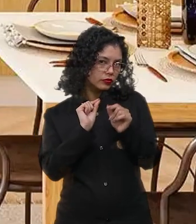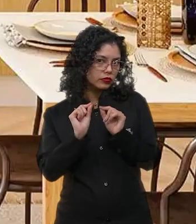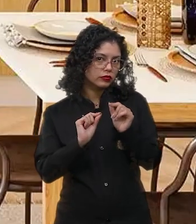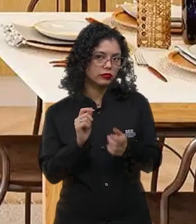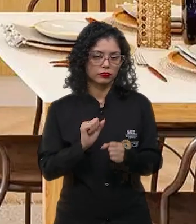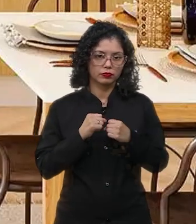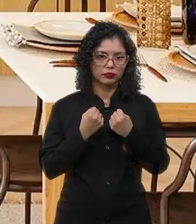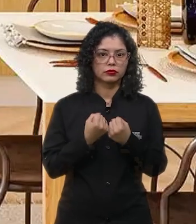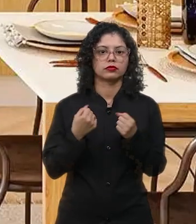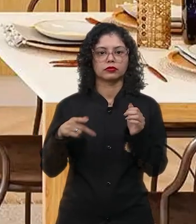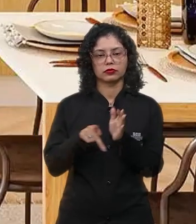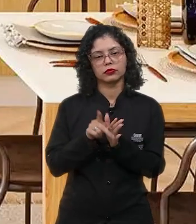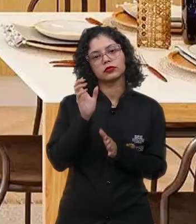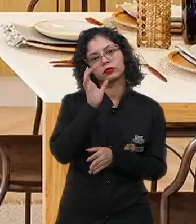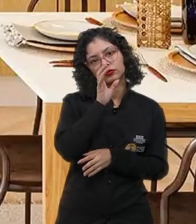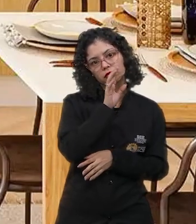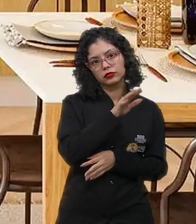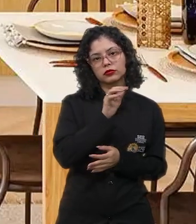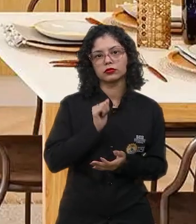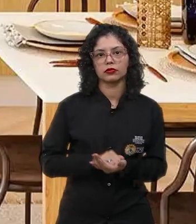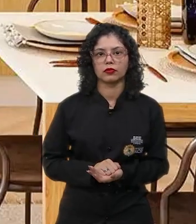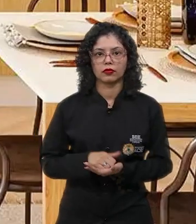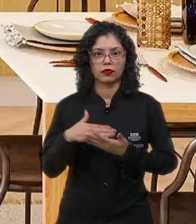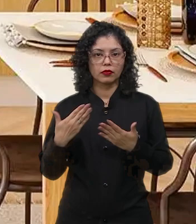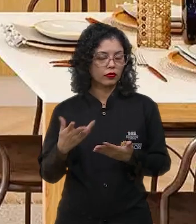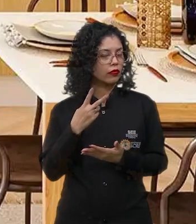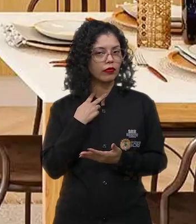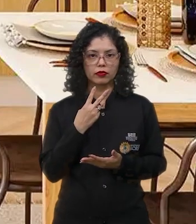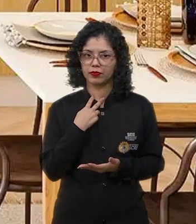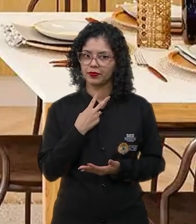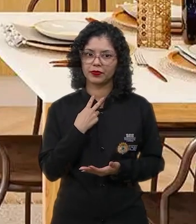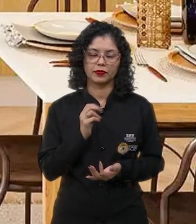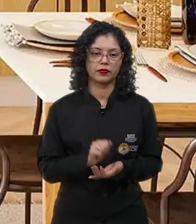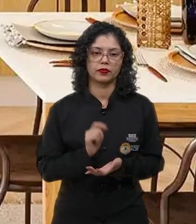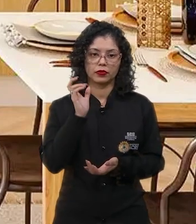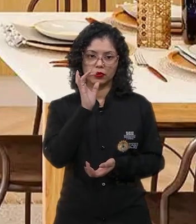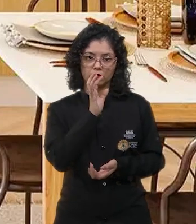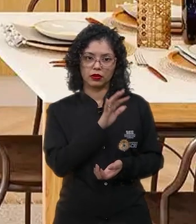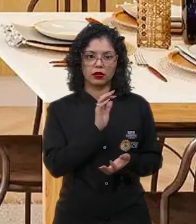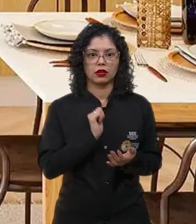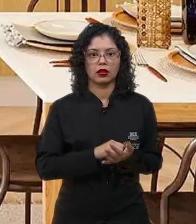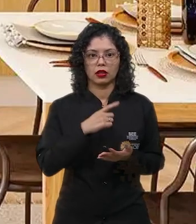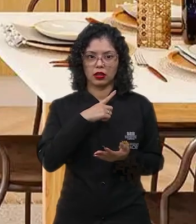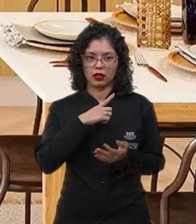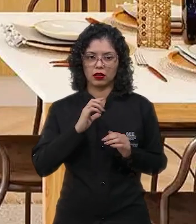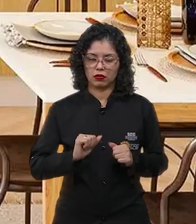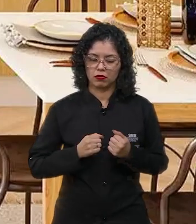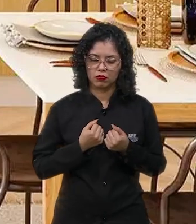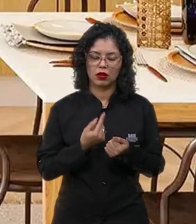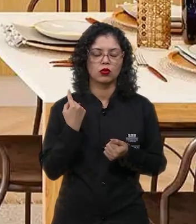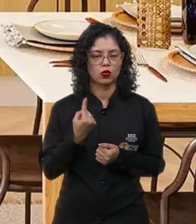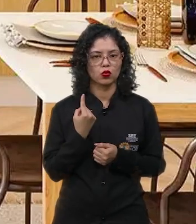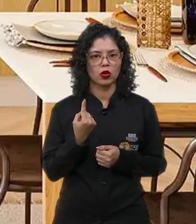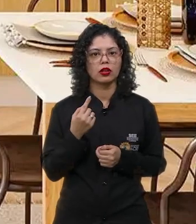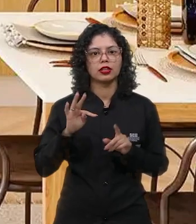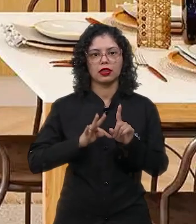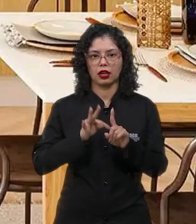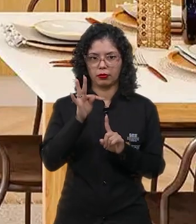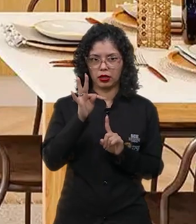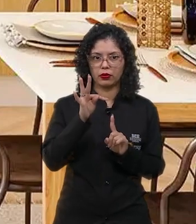ao calor, né? Até porque a gente toca nela, né? Então, ela não pode estar quente. Então, ela vai ter esse isolante, né? Ela vai